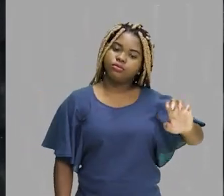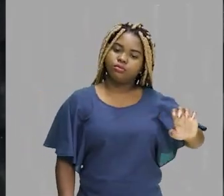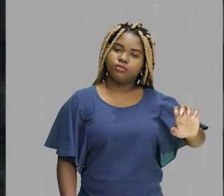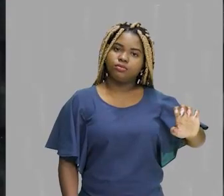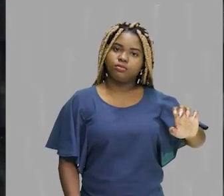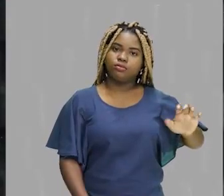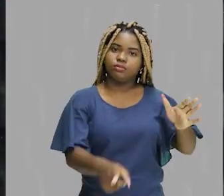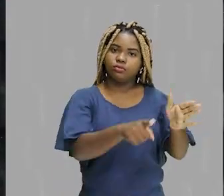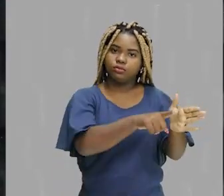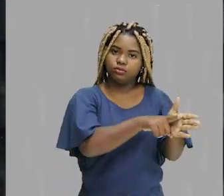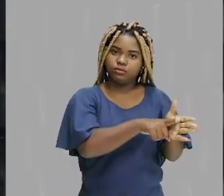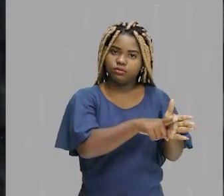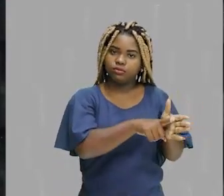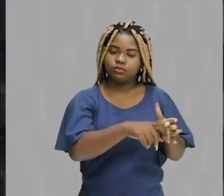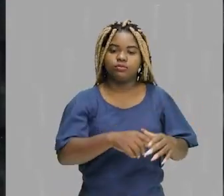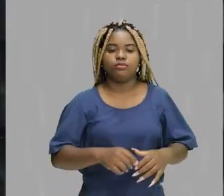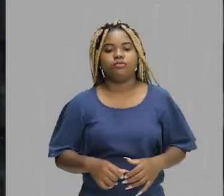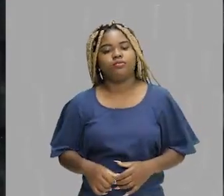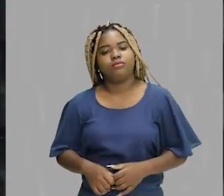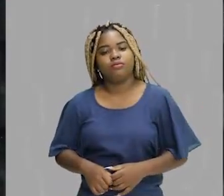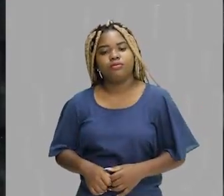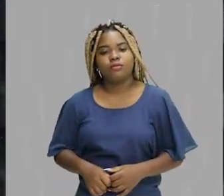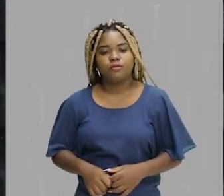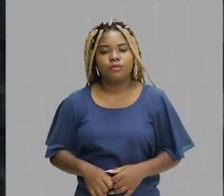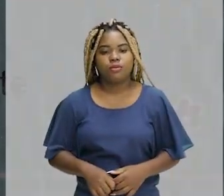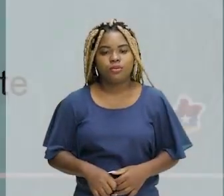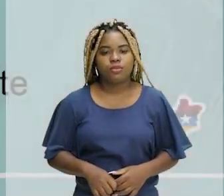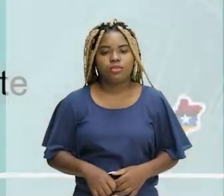para a esquerda, o sinal negativo.